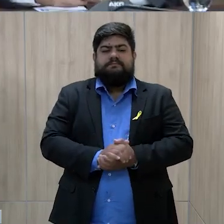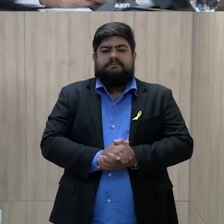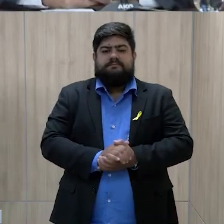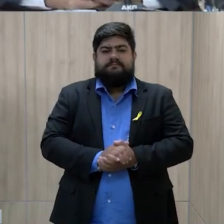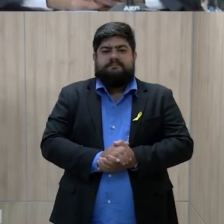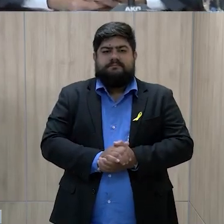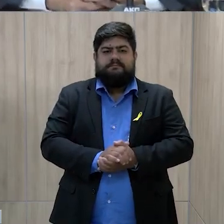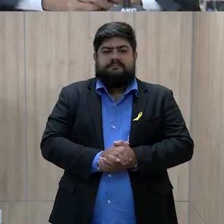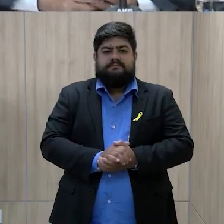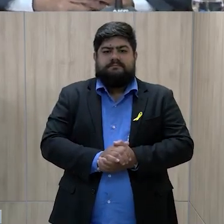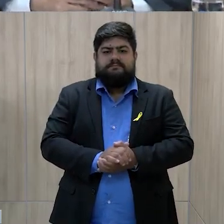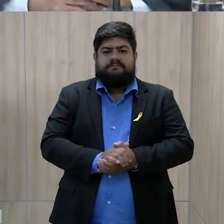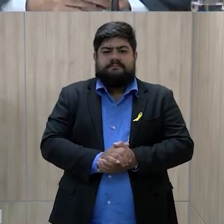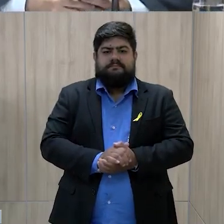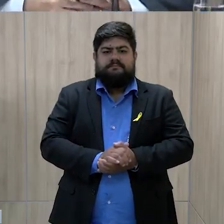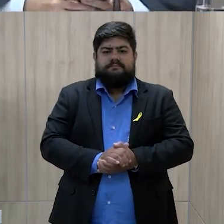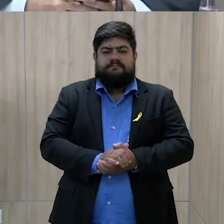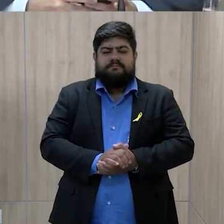relator